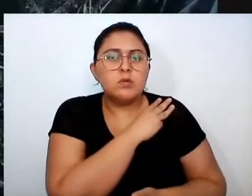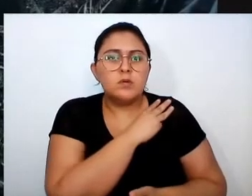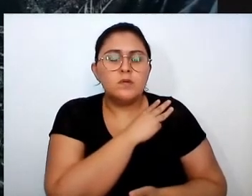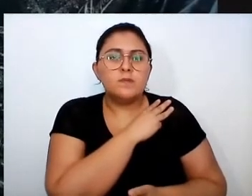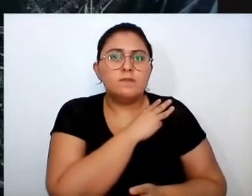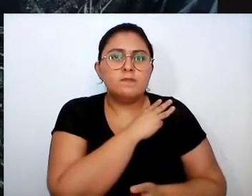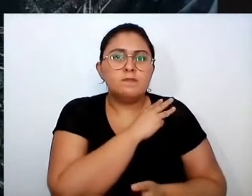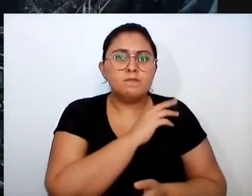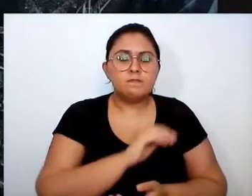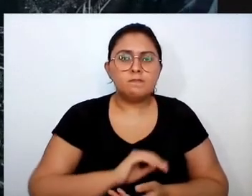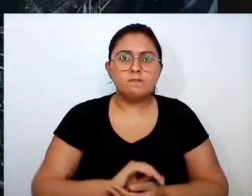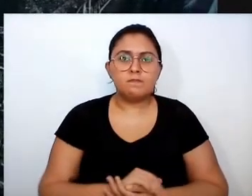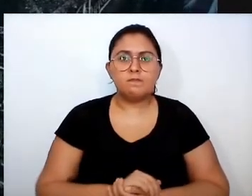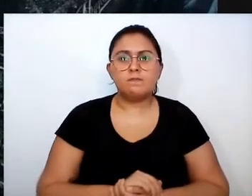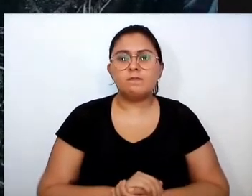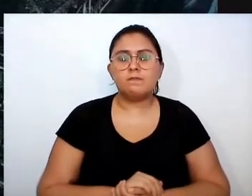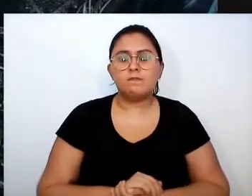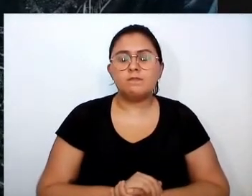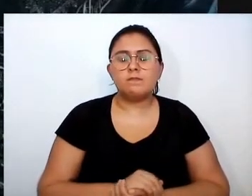tinha